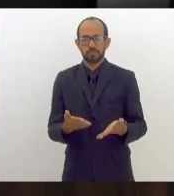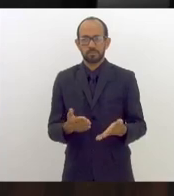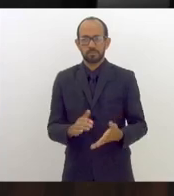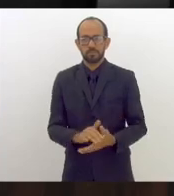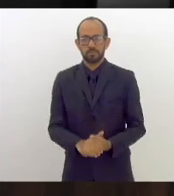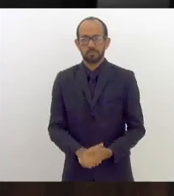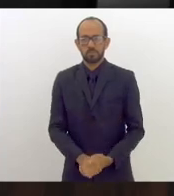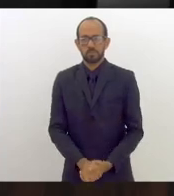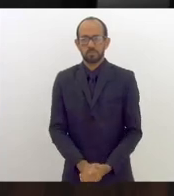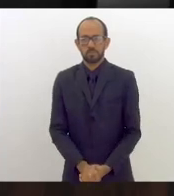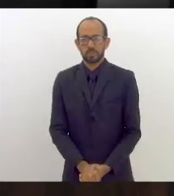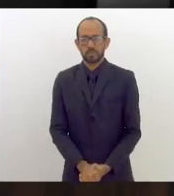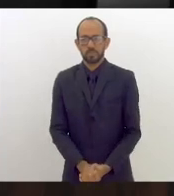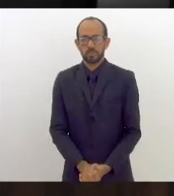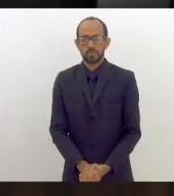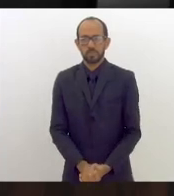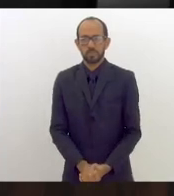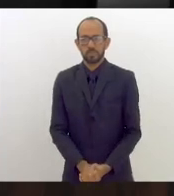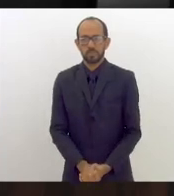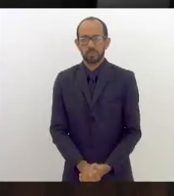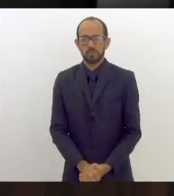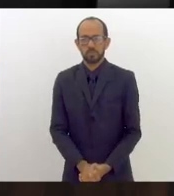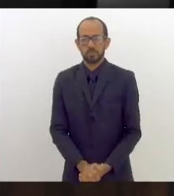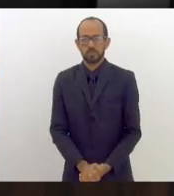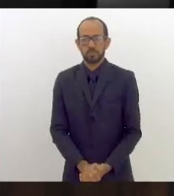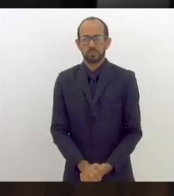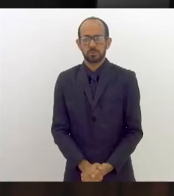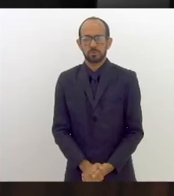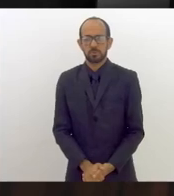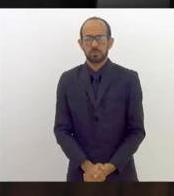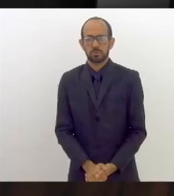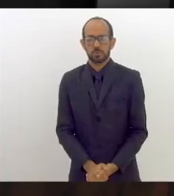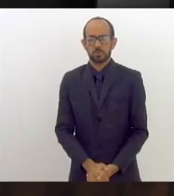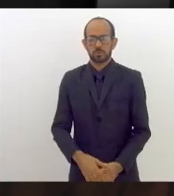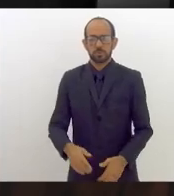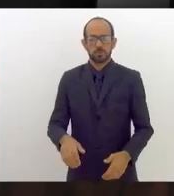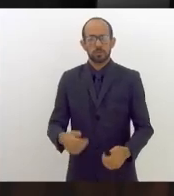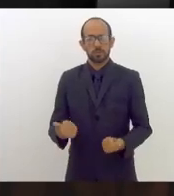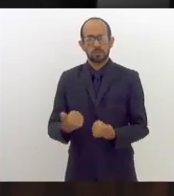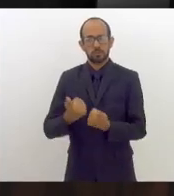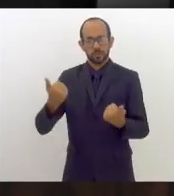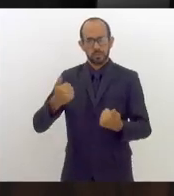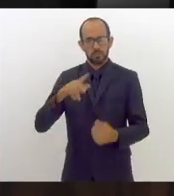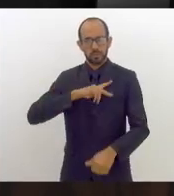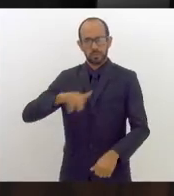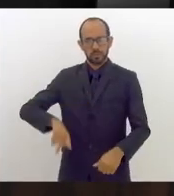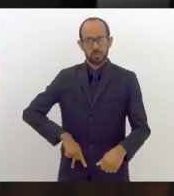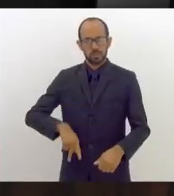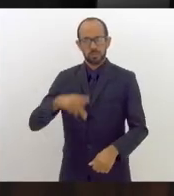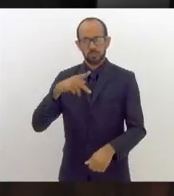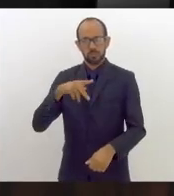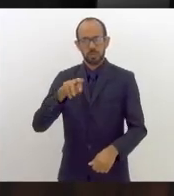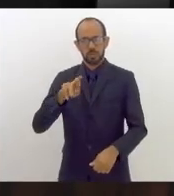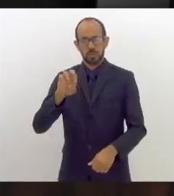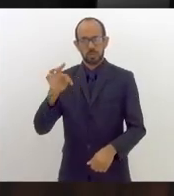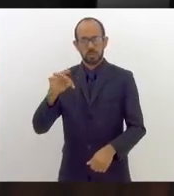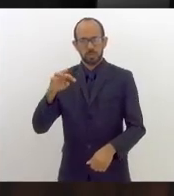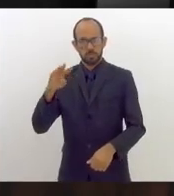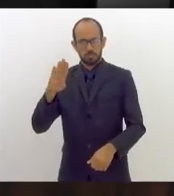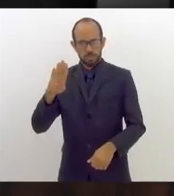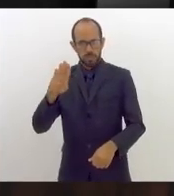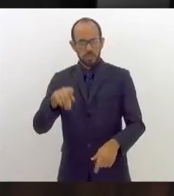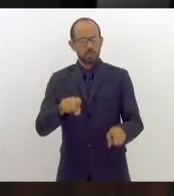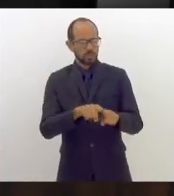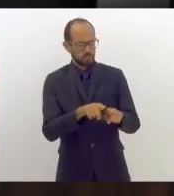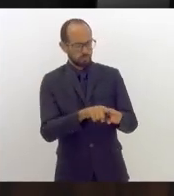O querido amigo que chegou agora ex-presidente do prtb gostaria de convidar para fazer parte da mesa Antônio